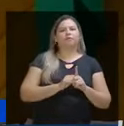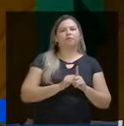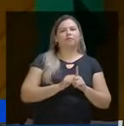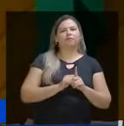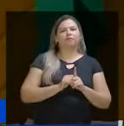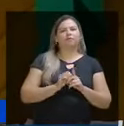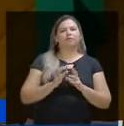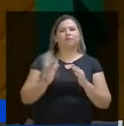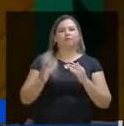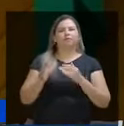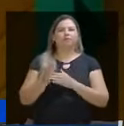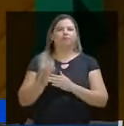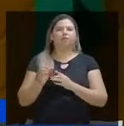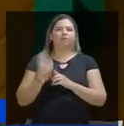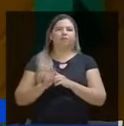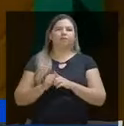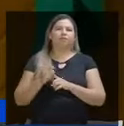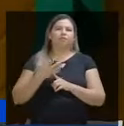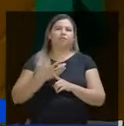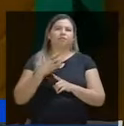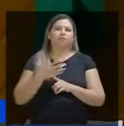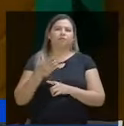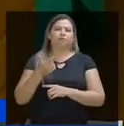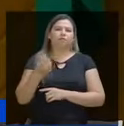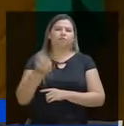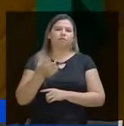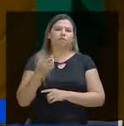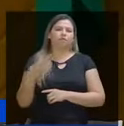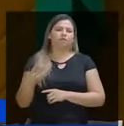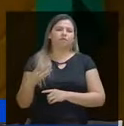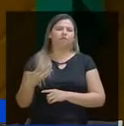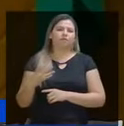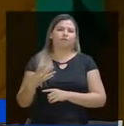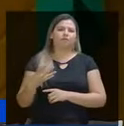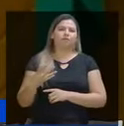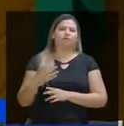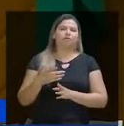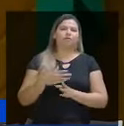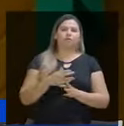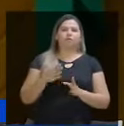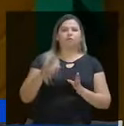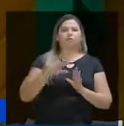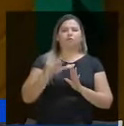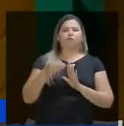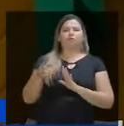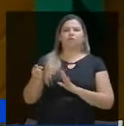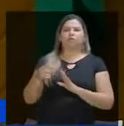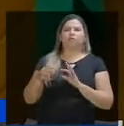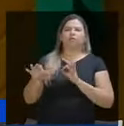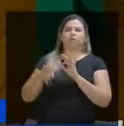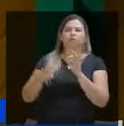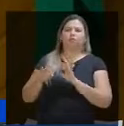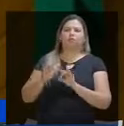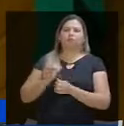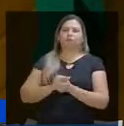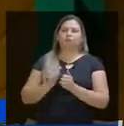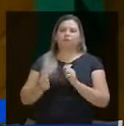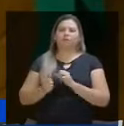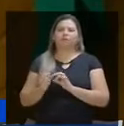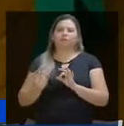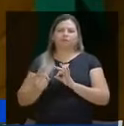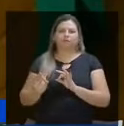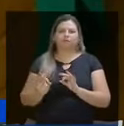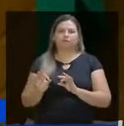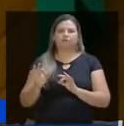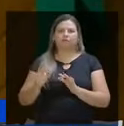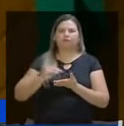de 2024. Dessa forma, ainda que a recorrente tenha obtido a regularização de suas contas, o impedimento para a obtenção de certidão